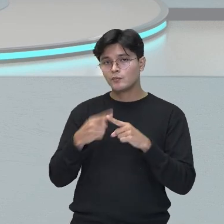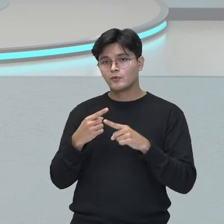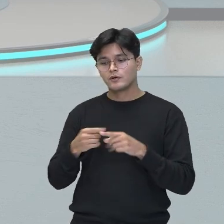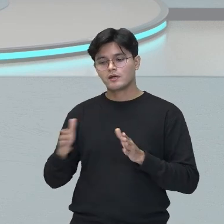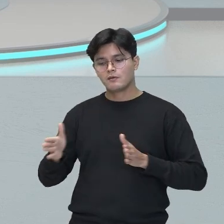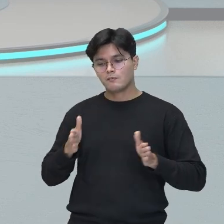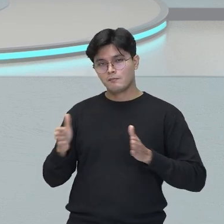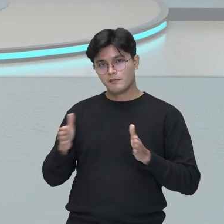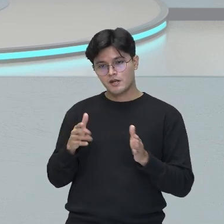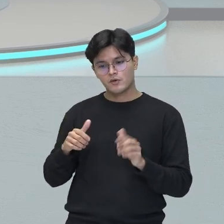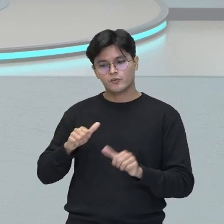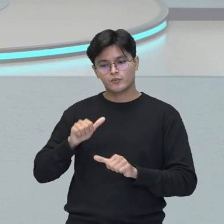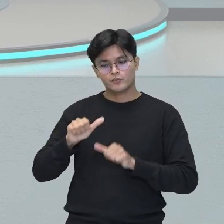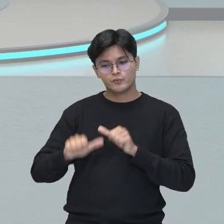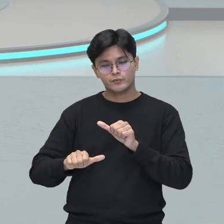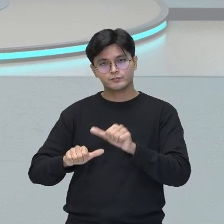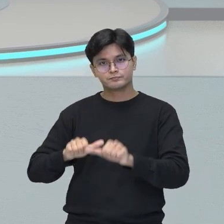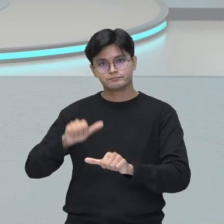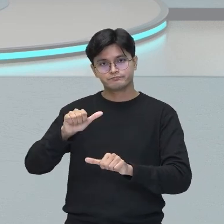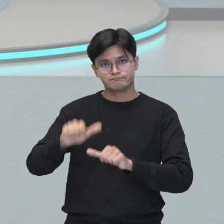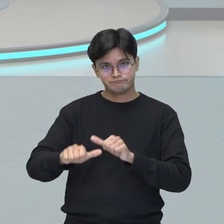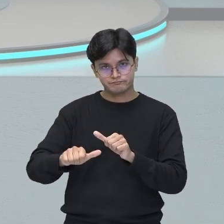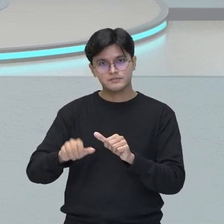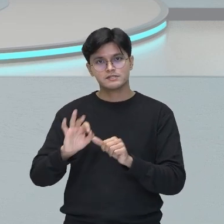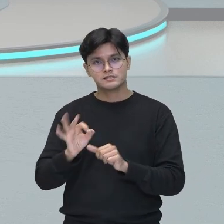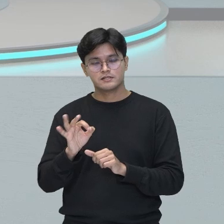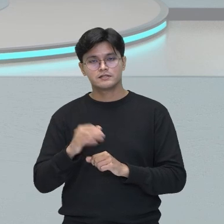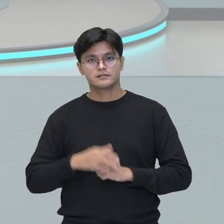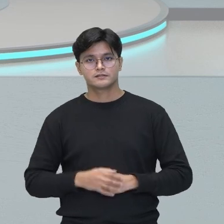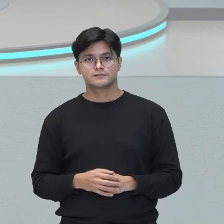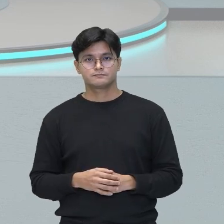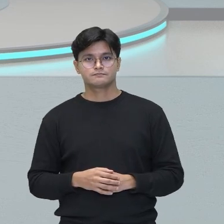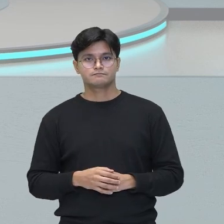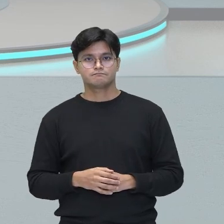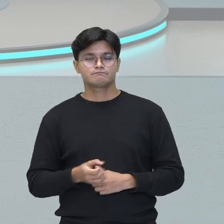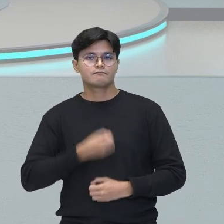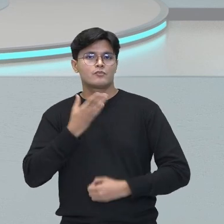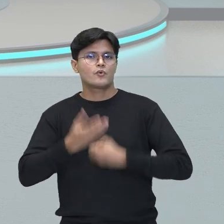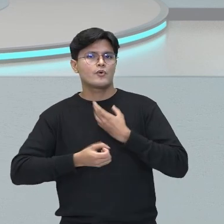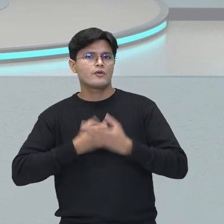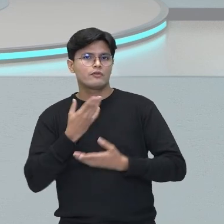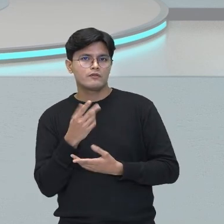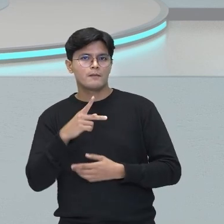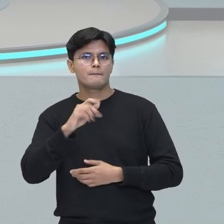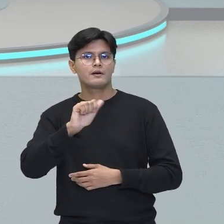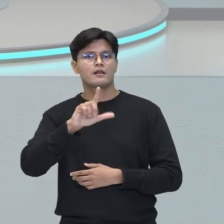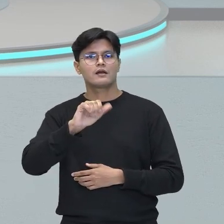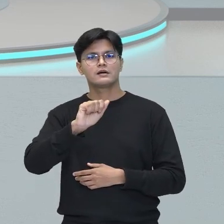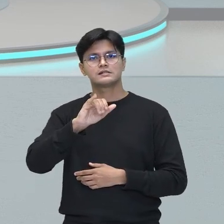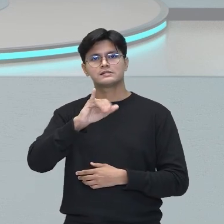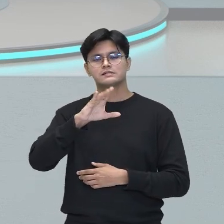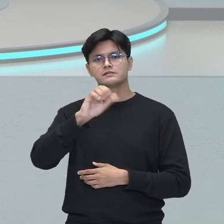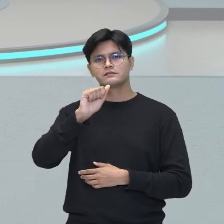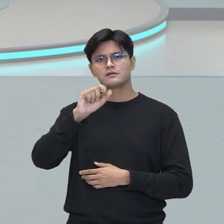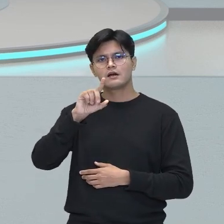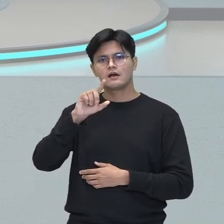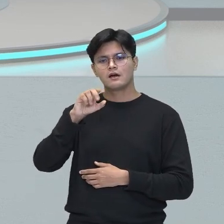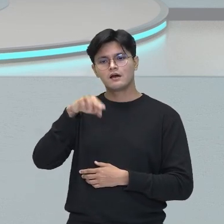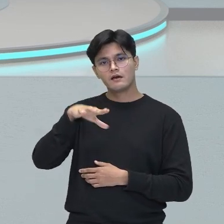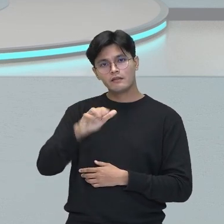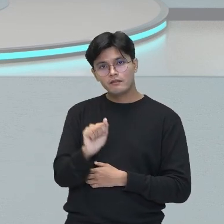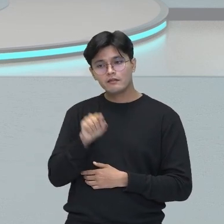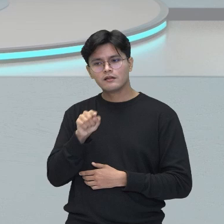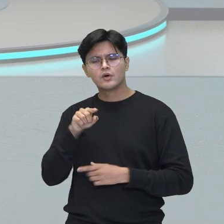adequando a este novo movimento na poesia palaciana escrita nos palácio para entreter os